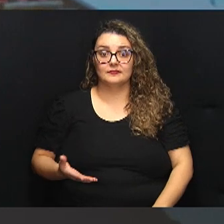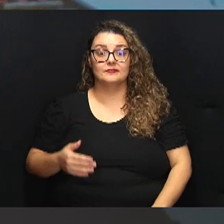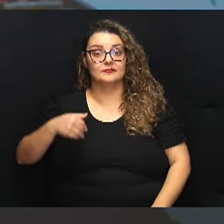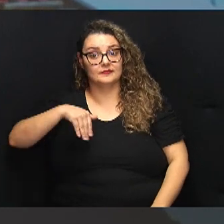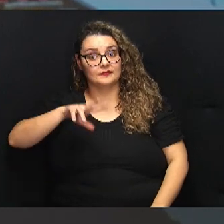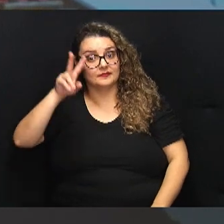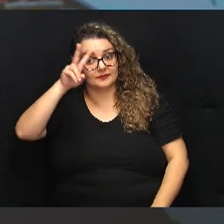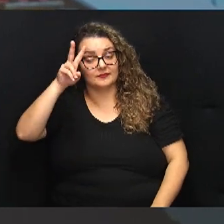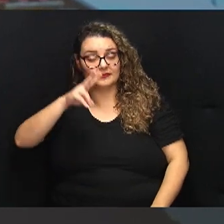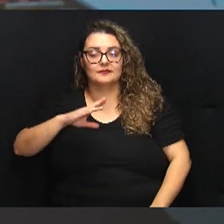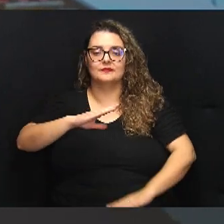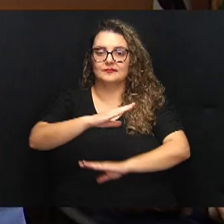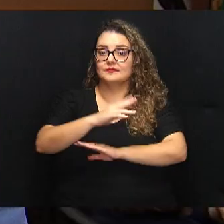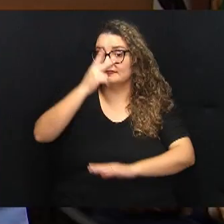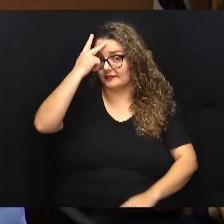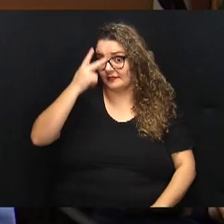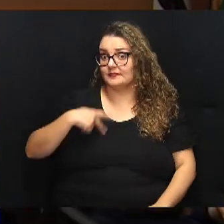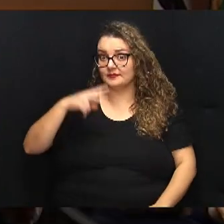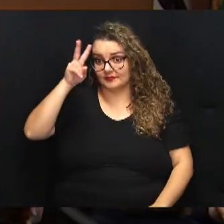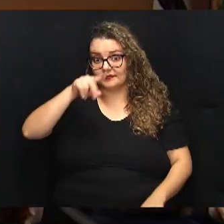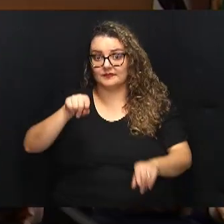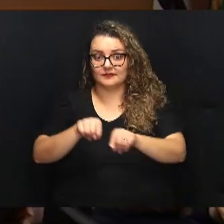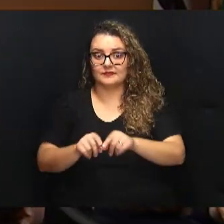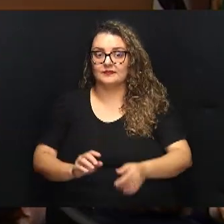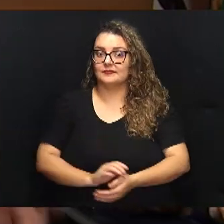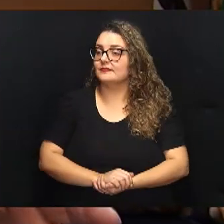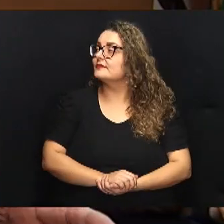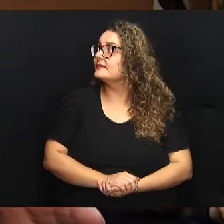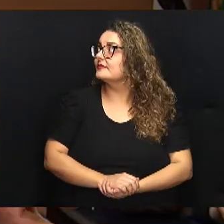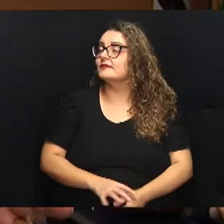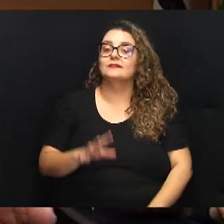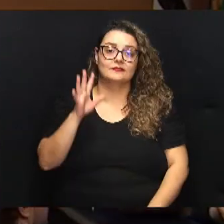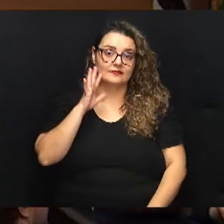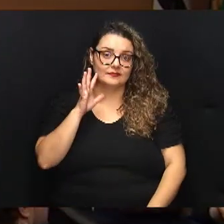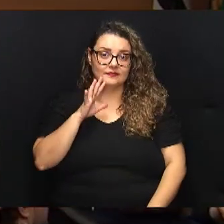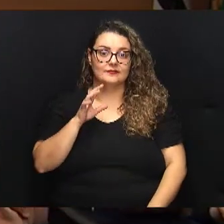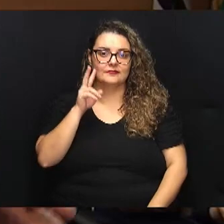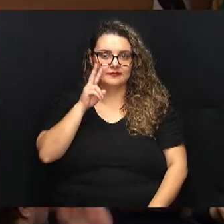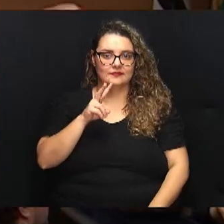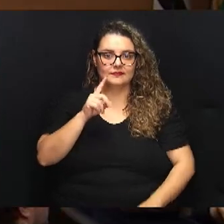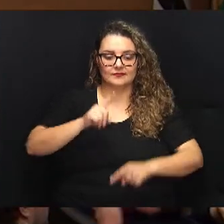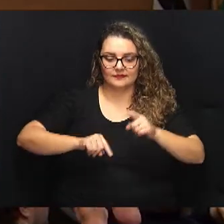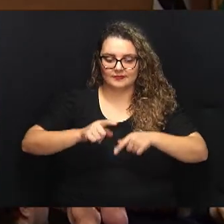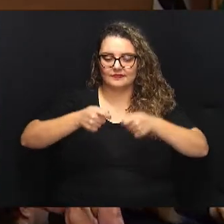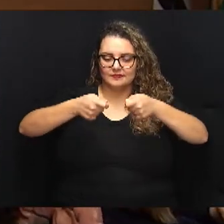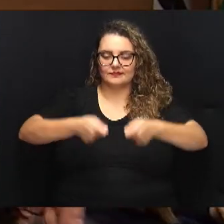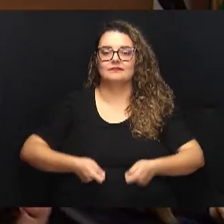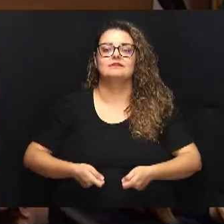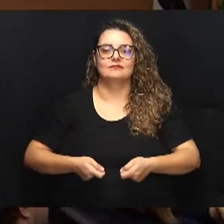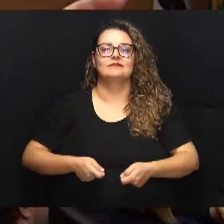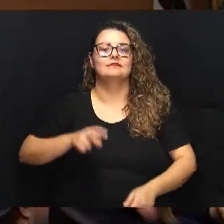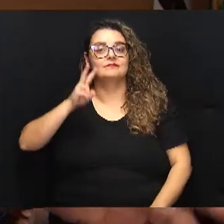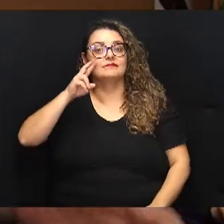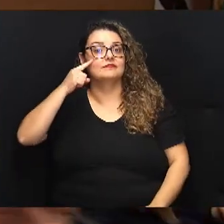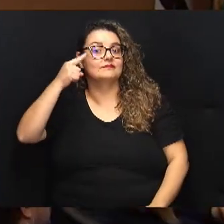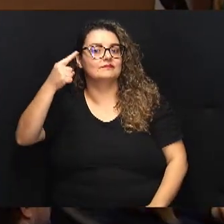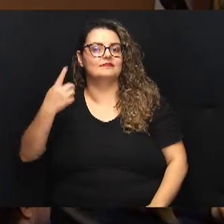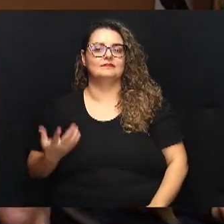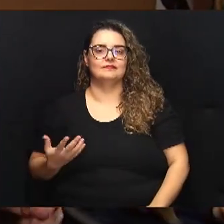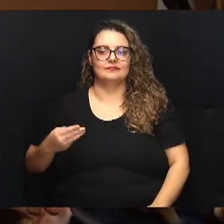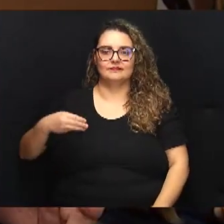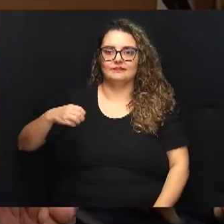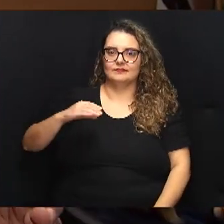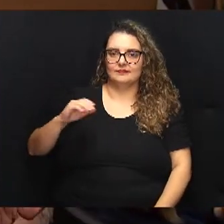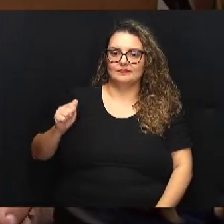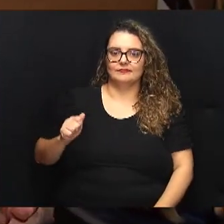que é conhecer mais sobre sua história também. É muito legal ver assim sendo materializado essa ideia da implantação do MECA físico,